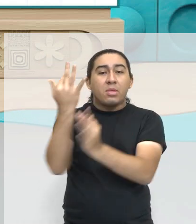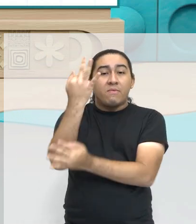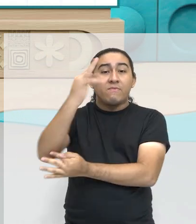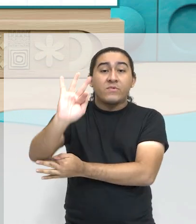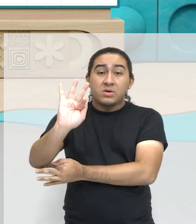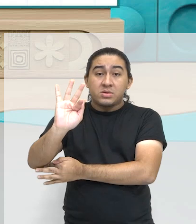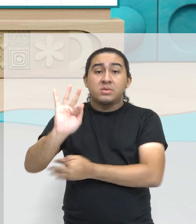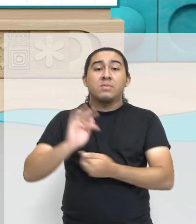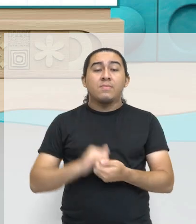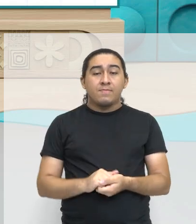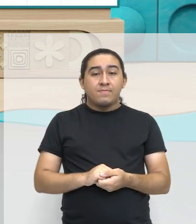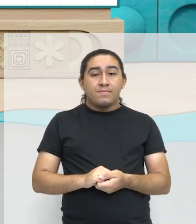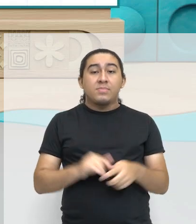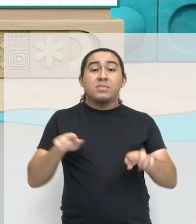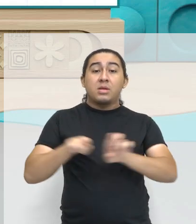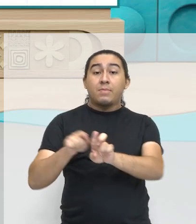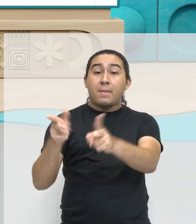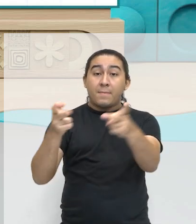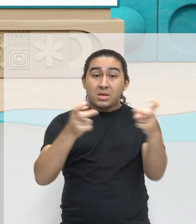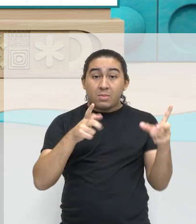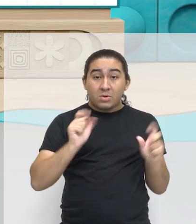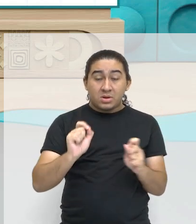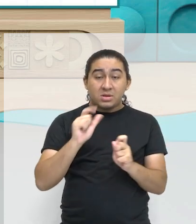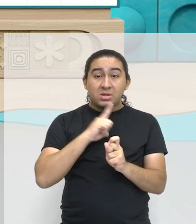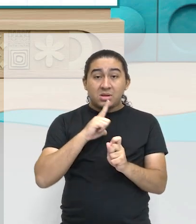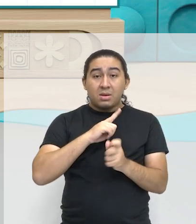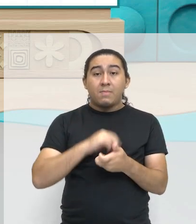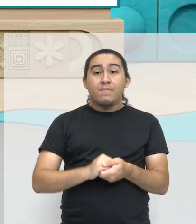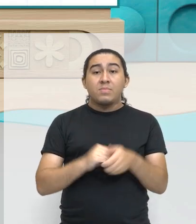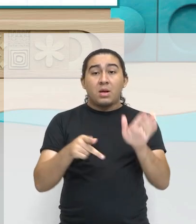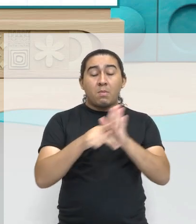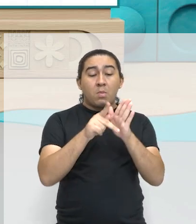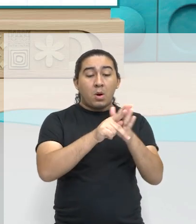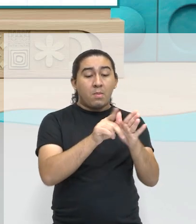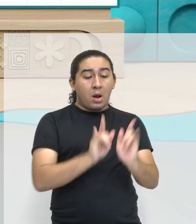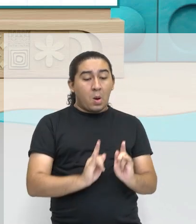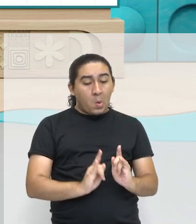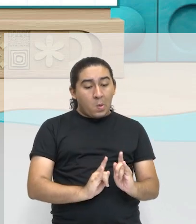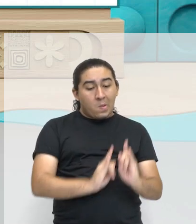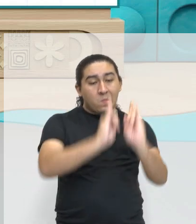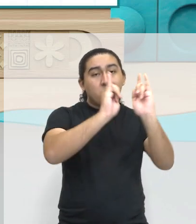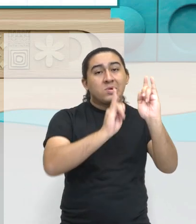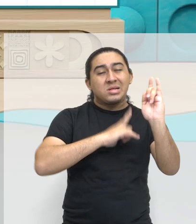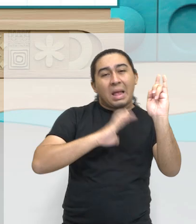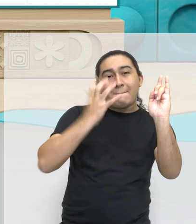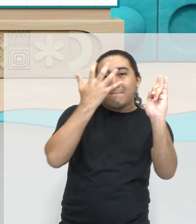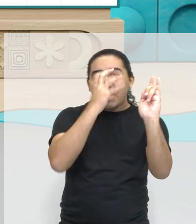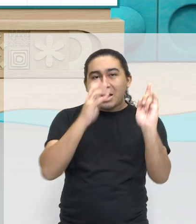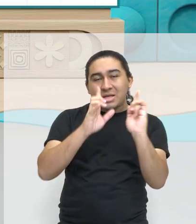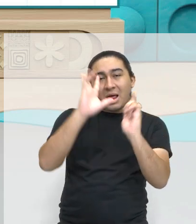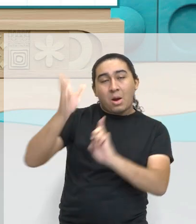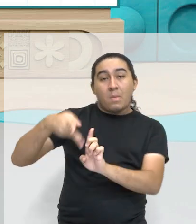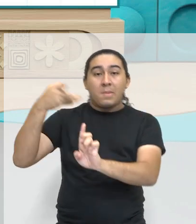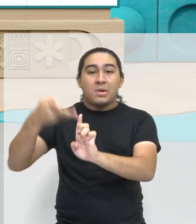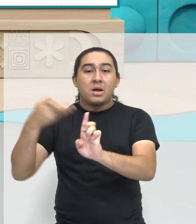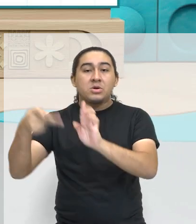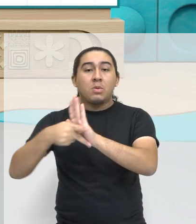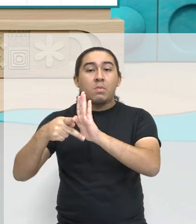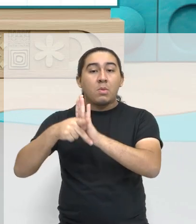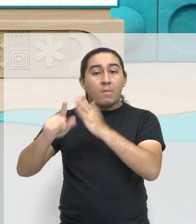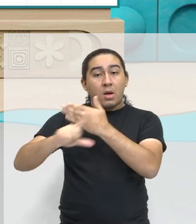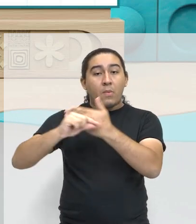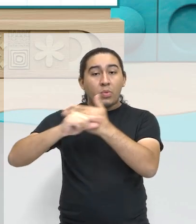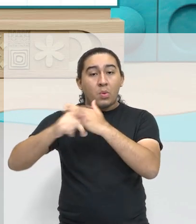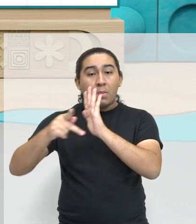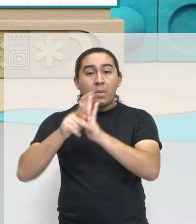majestoso lustre de bronze francês. Também não passam despercebido as